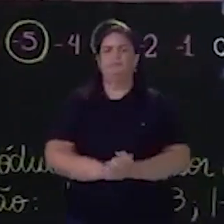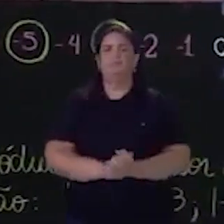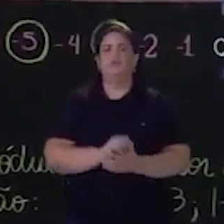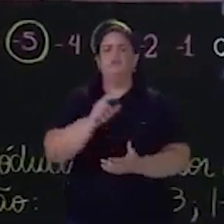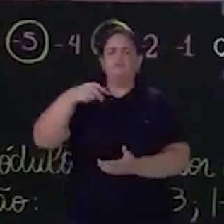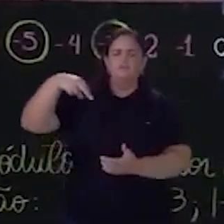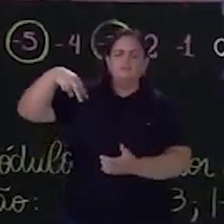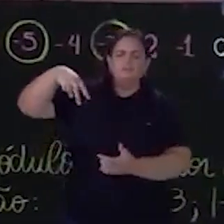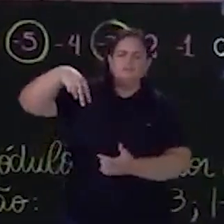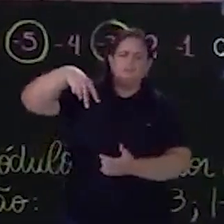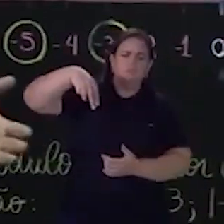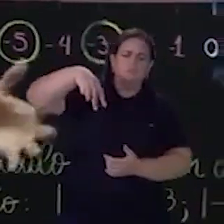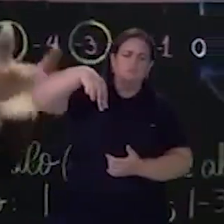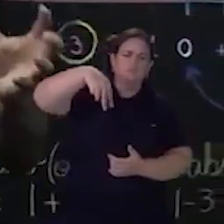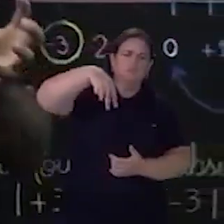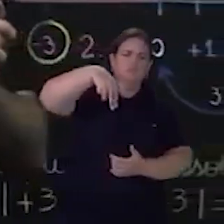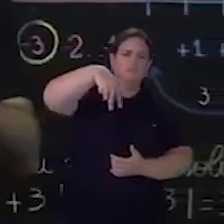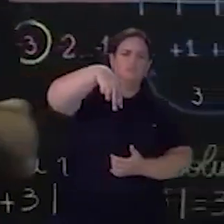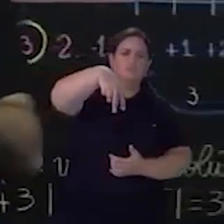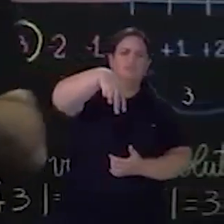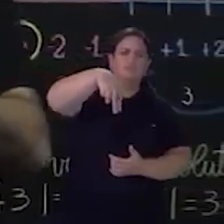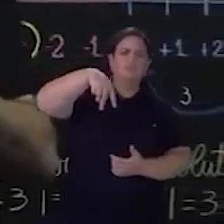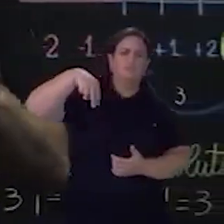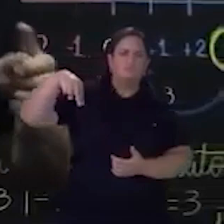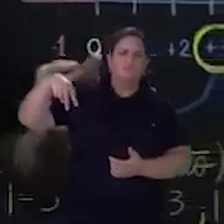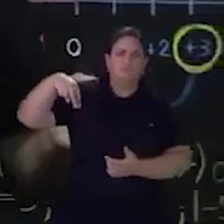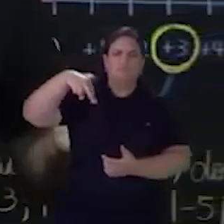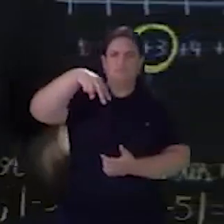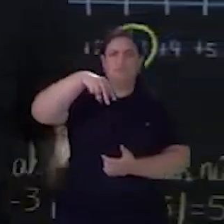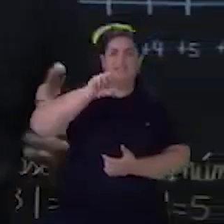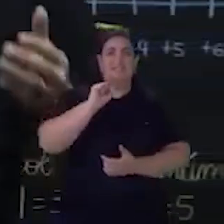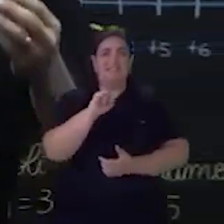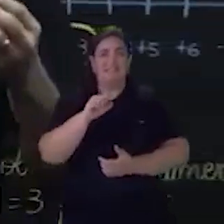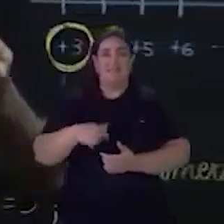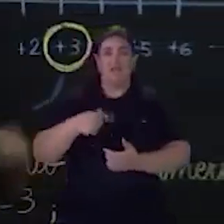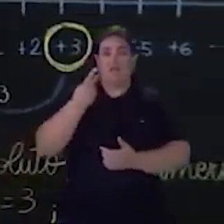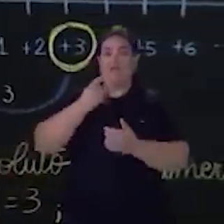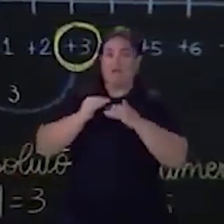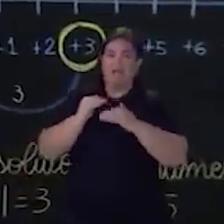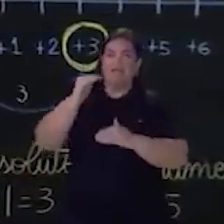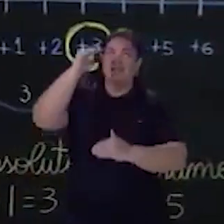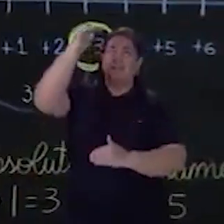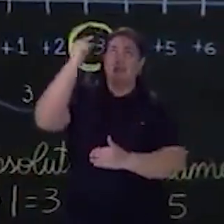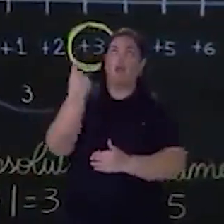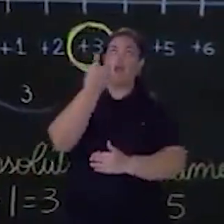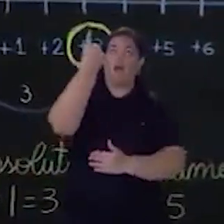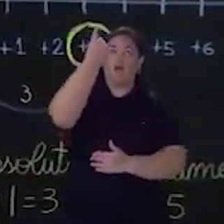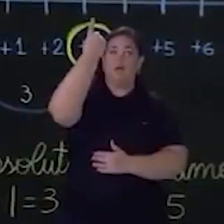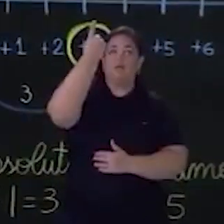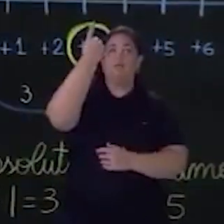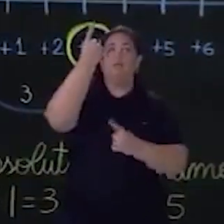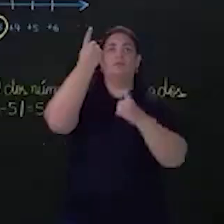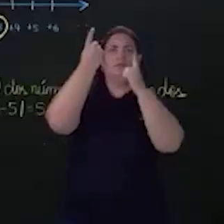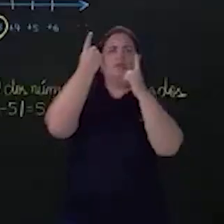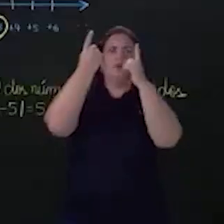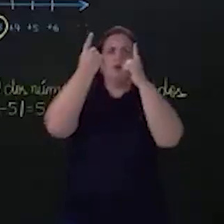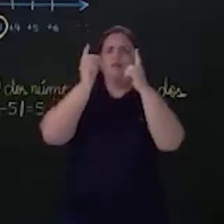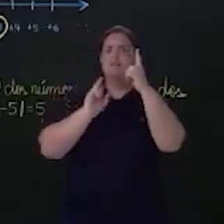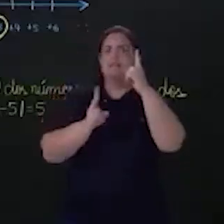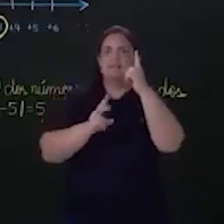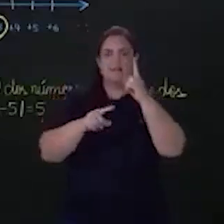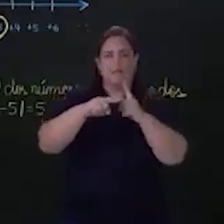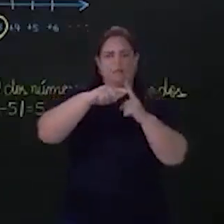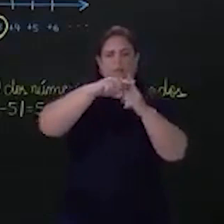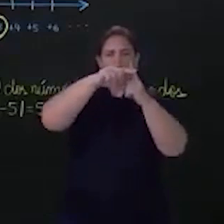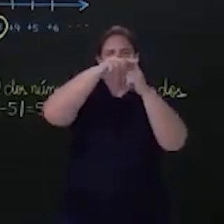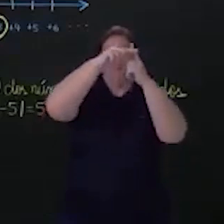quando você anda uma distância qualquer, quando a gente trabalha com tamanhos, não existem tamanhos negativos. Não